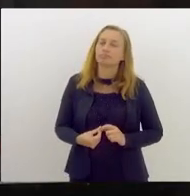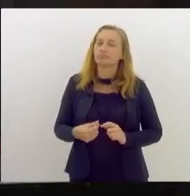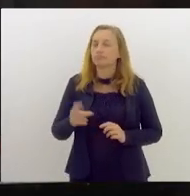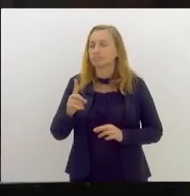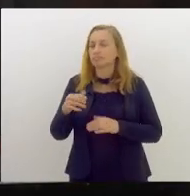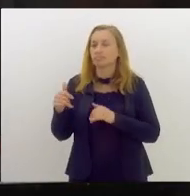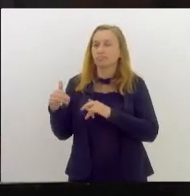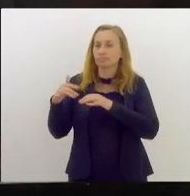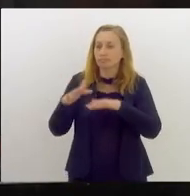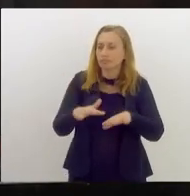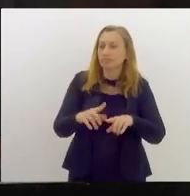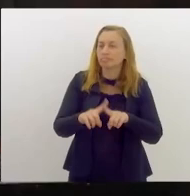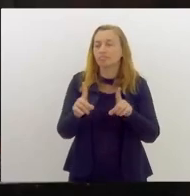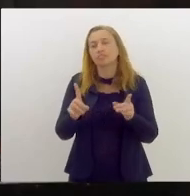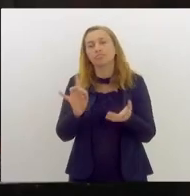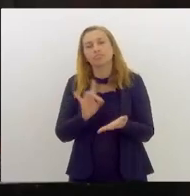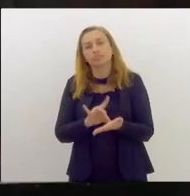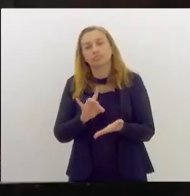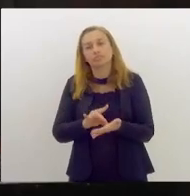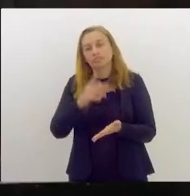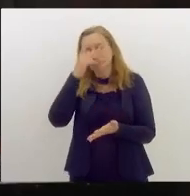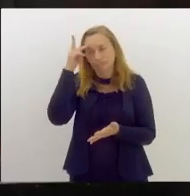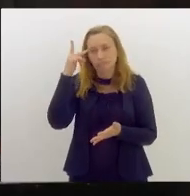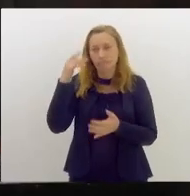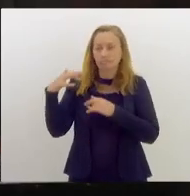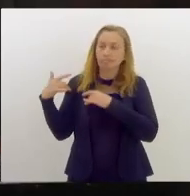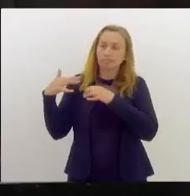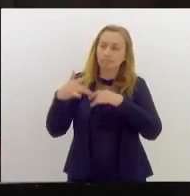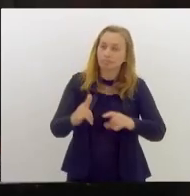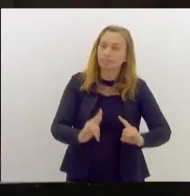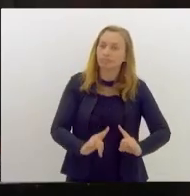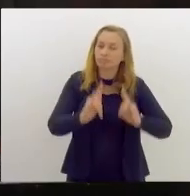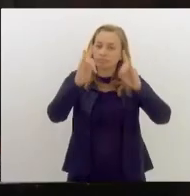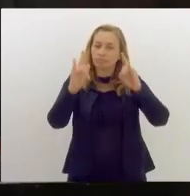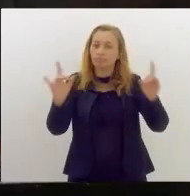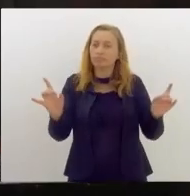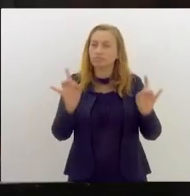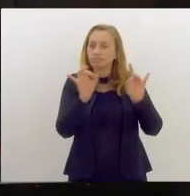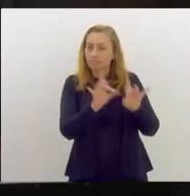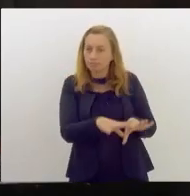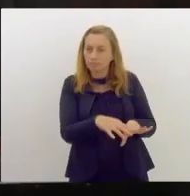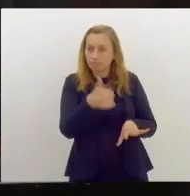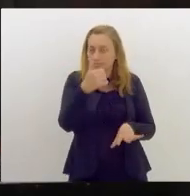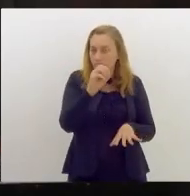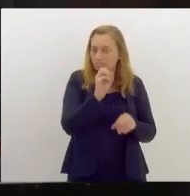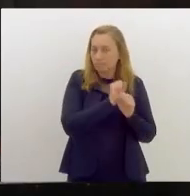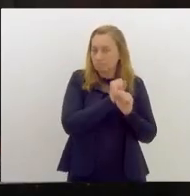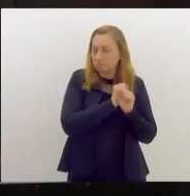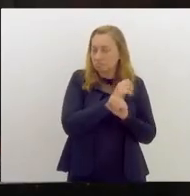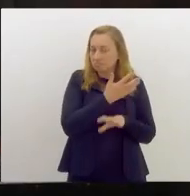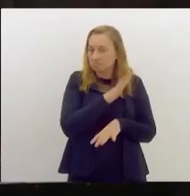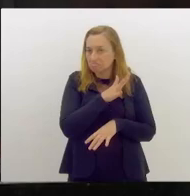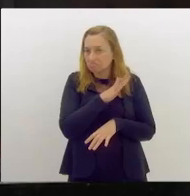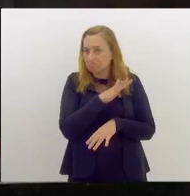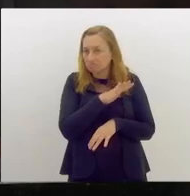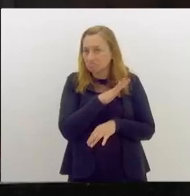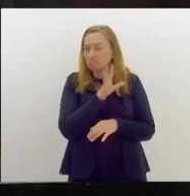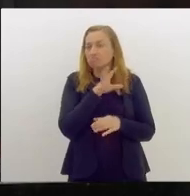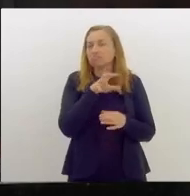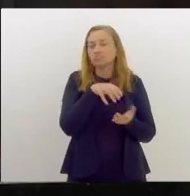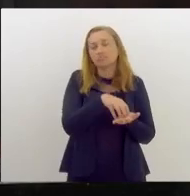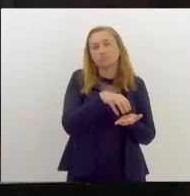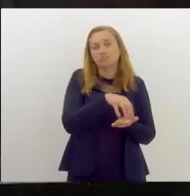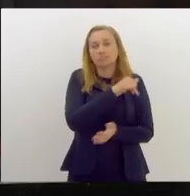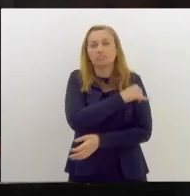porque na verdade as pessoas estão ocupando um prédio enfim abandonado aliás diga esse passagem a dez anos aproximadamente abandonado no centro do Rio